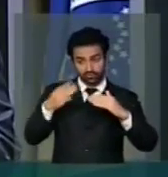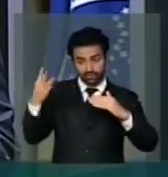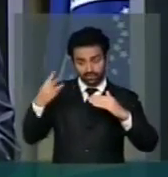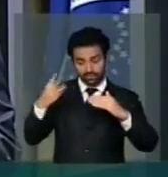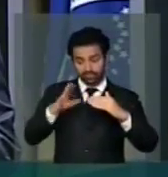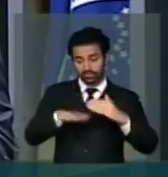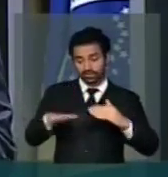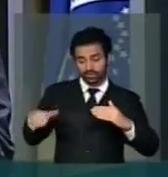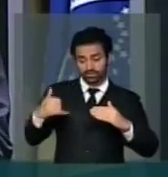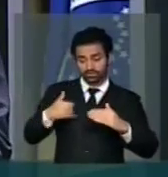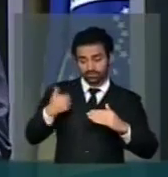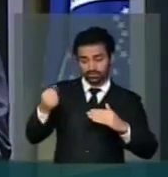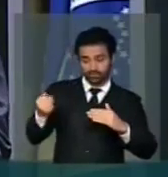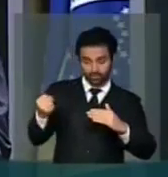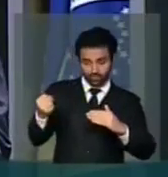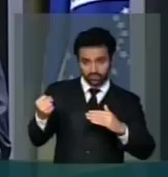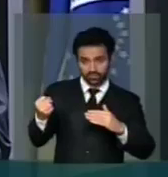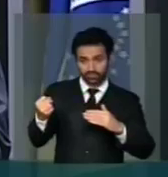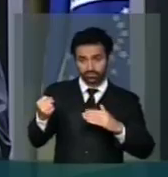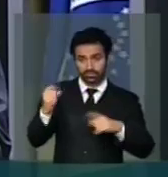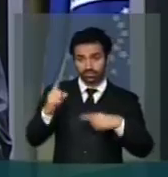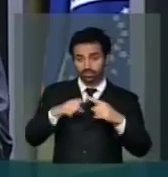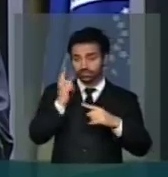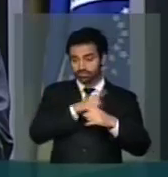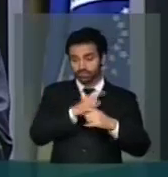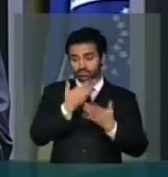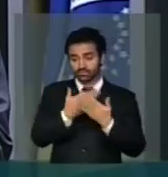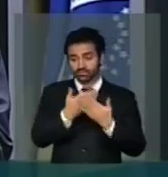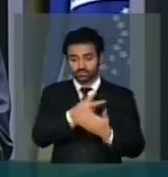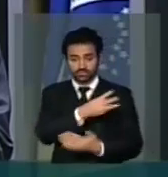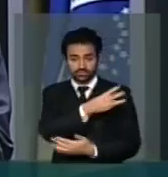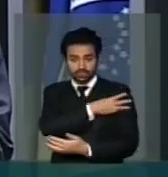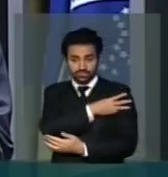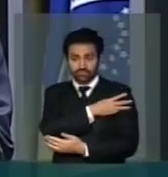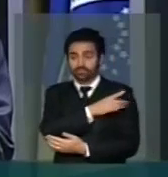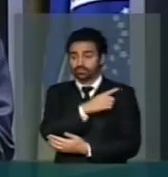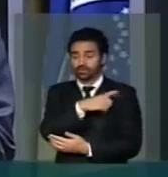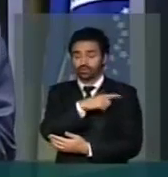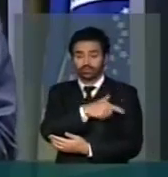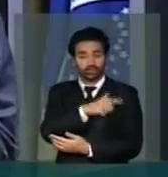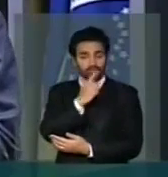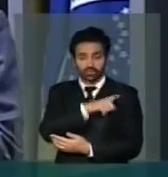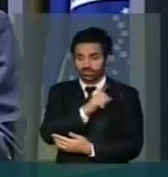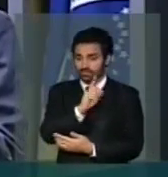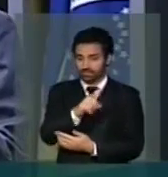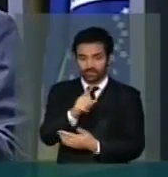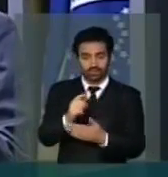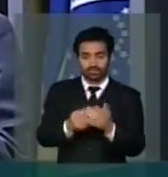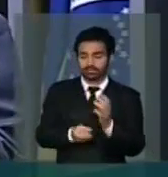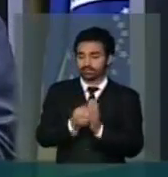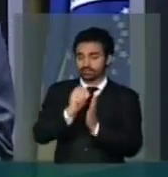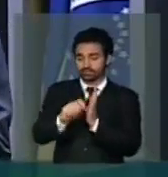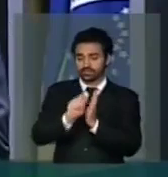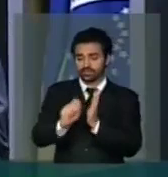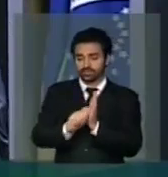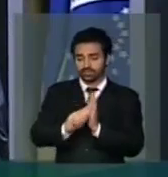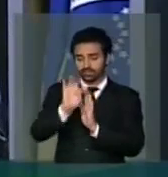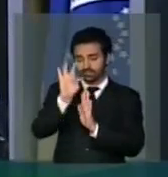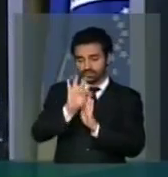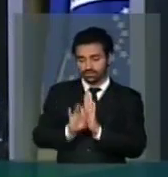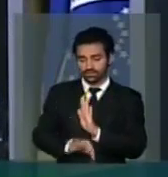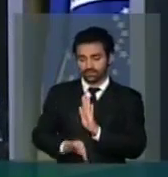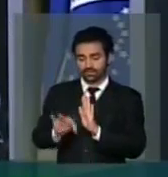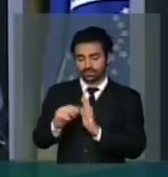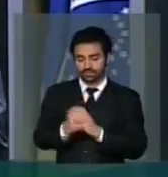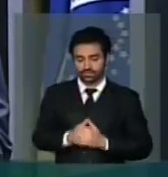das crianças de 8 anos que chegam ao 3º ano escolar serão capazes de desenvolver uma redação em termos